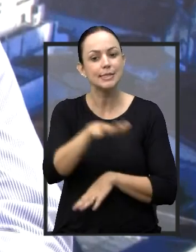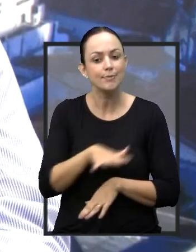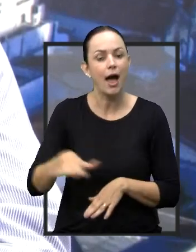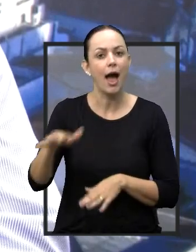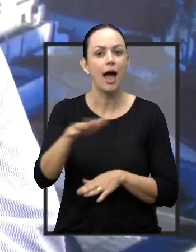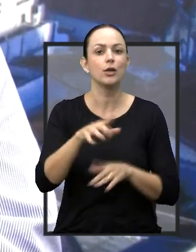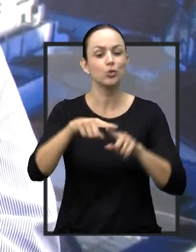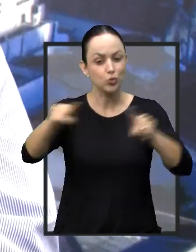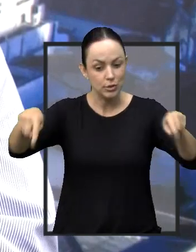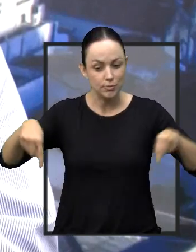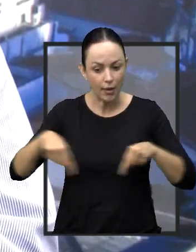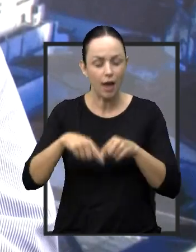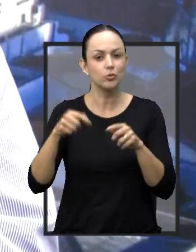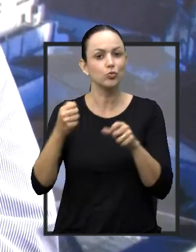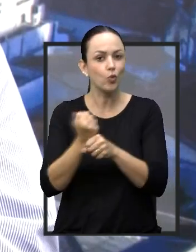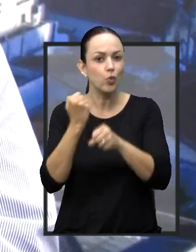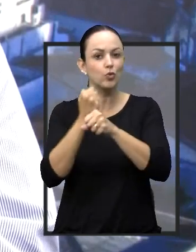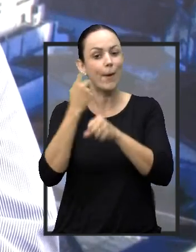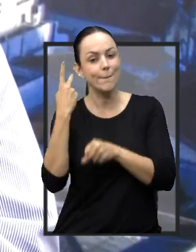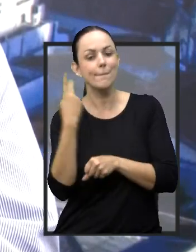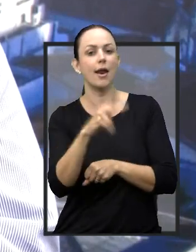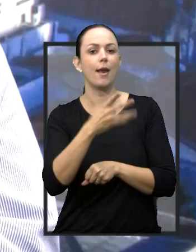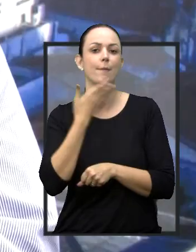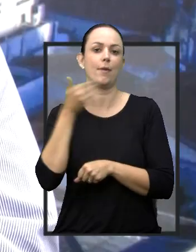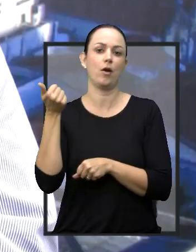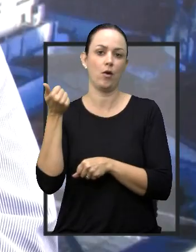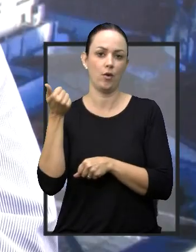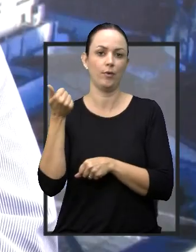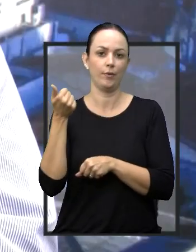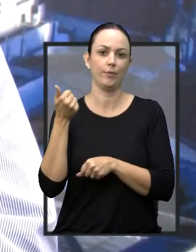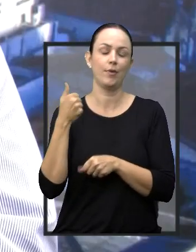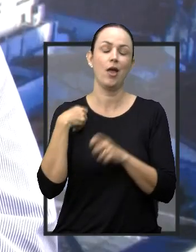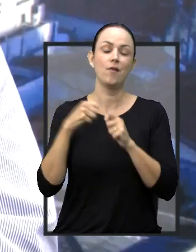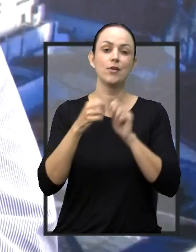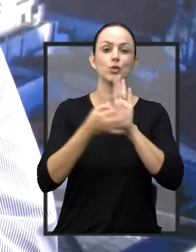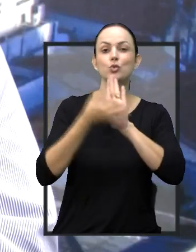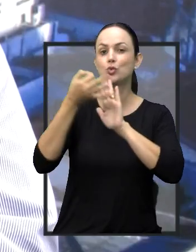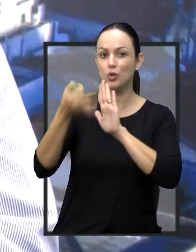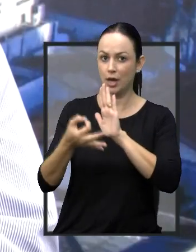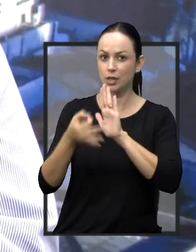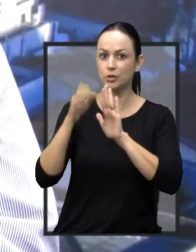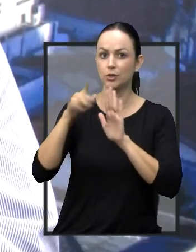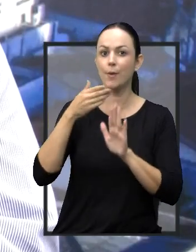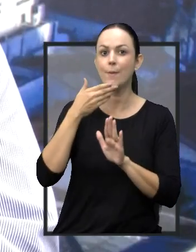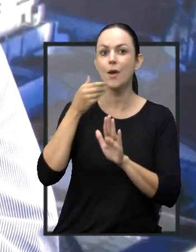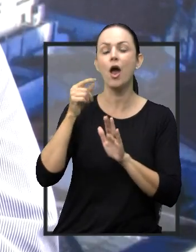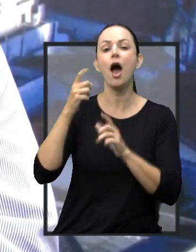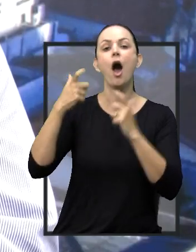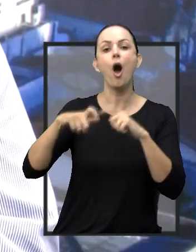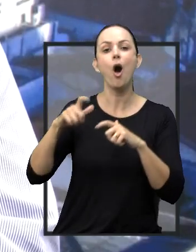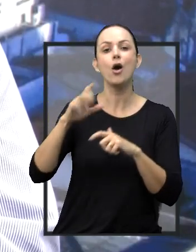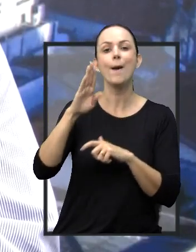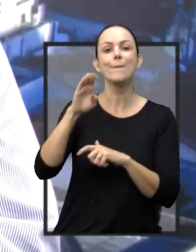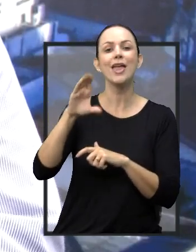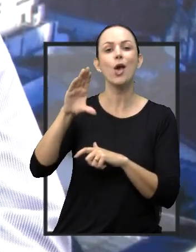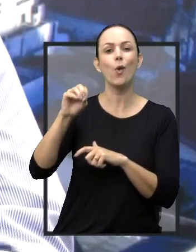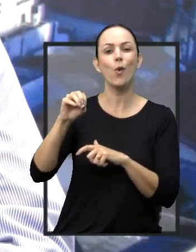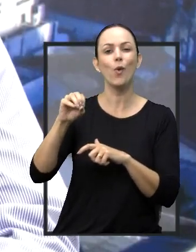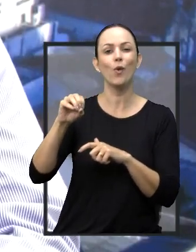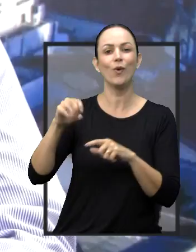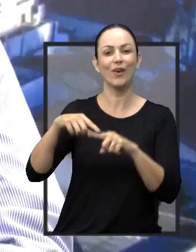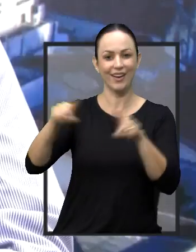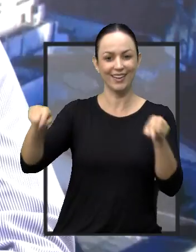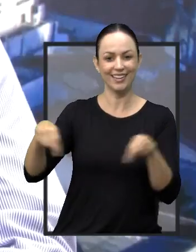condição, melhor condição para eles, né? Eu até fiz uma sugestão que isso ocorresse ali no beco, né? Nós temos um espaço ali no